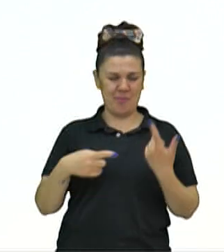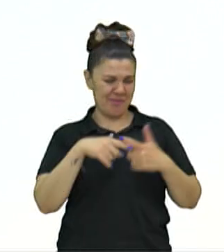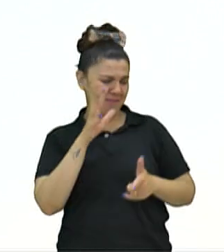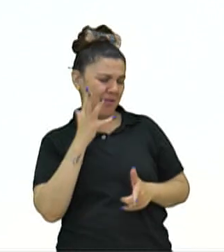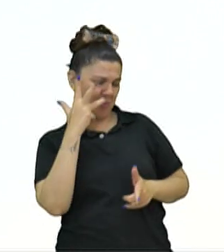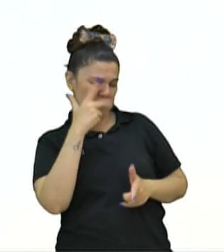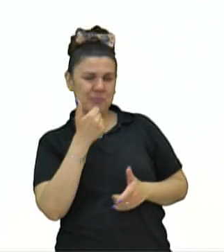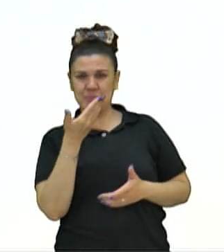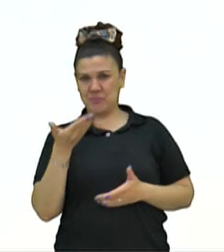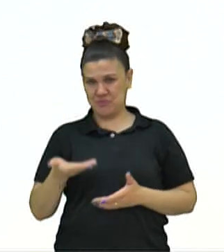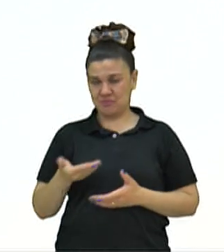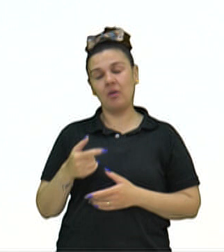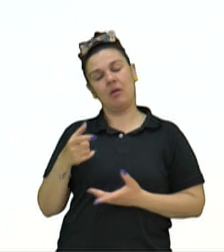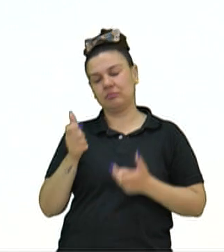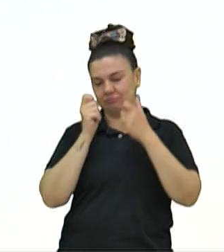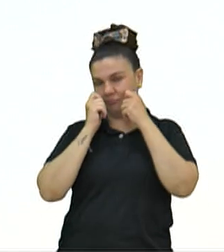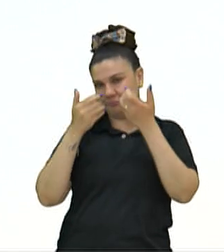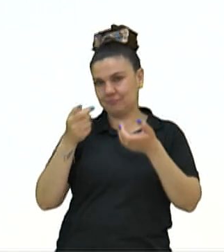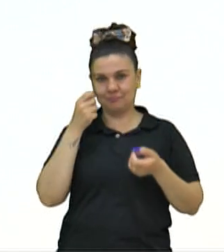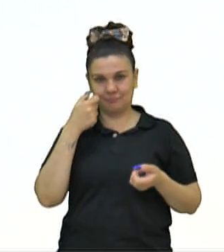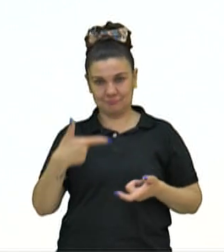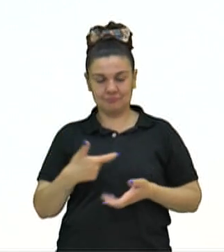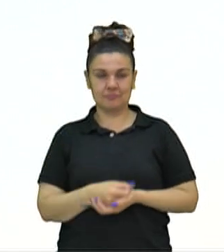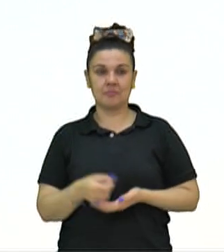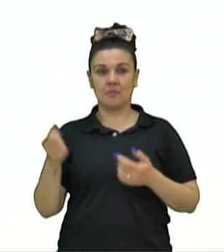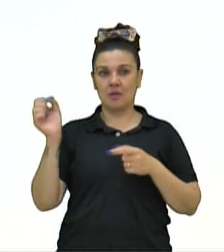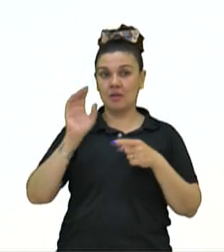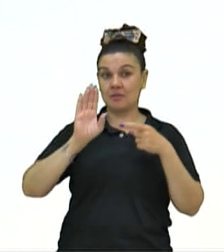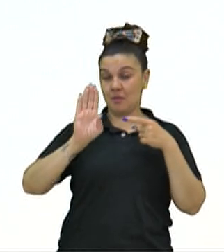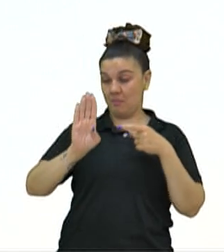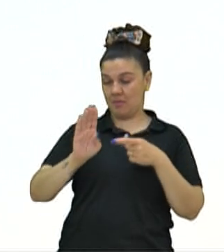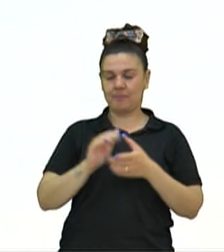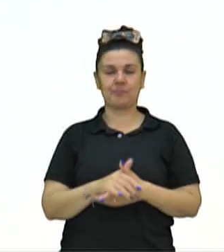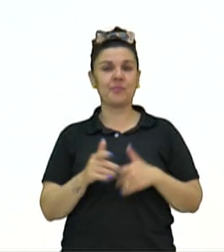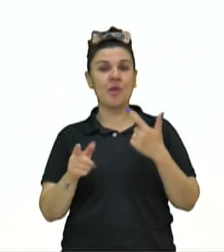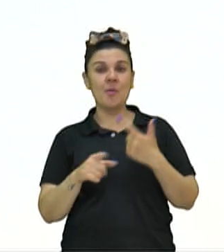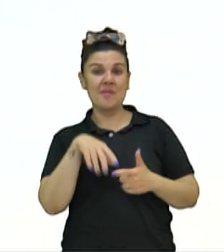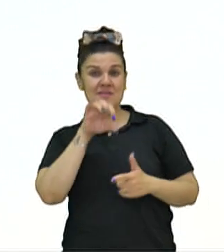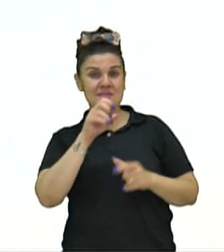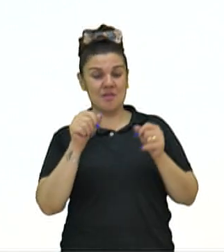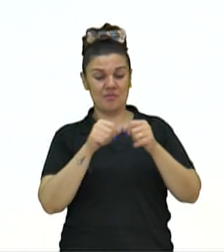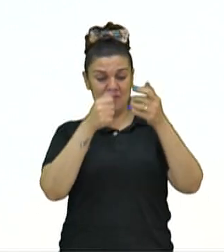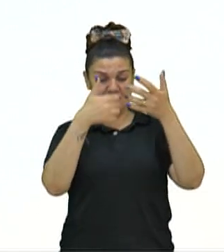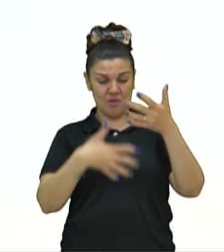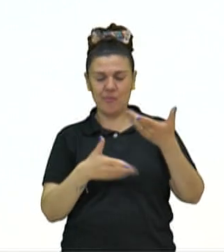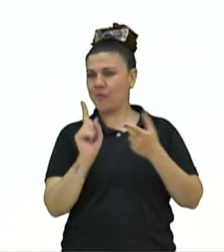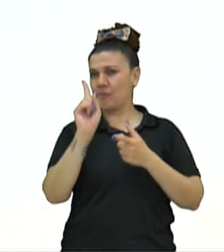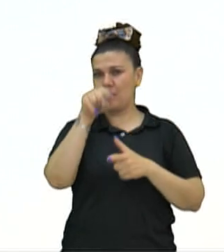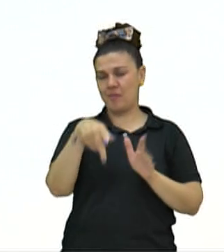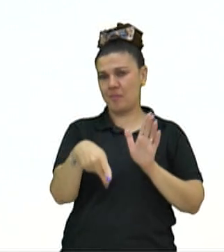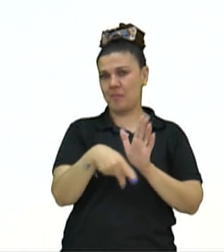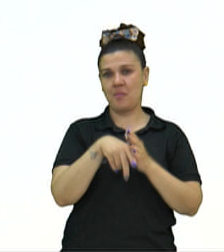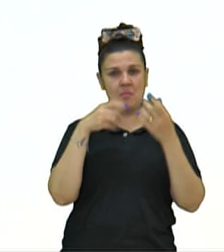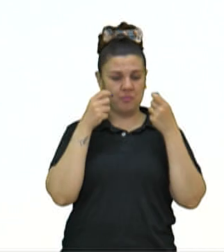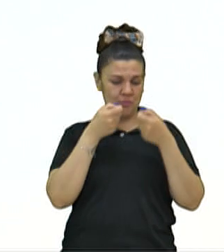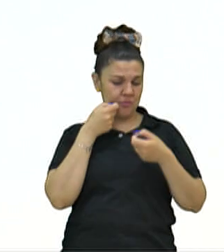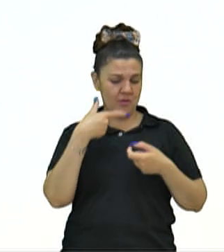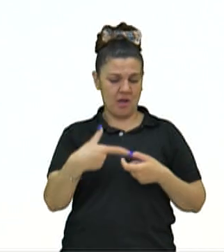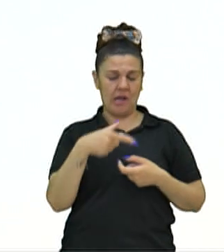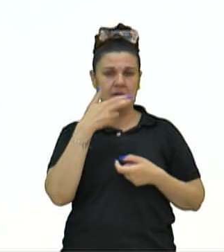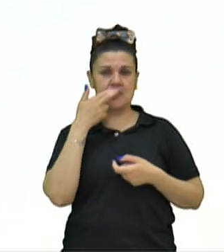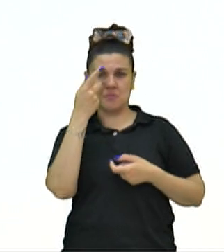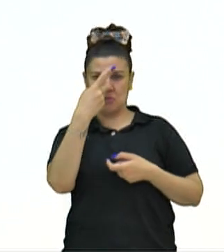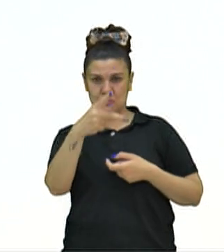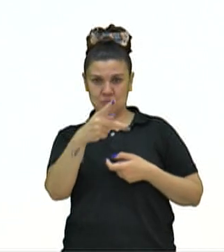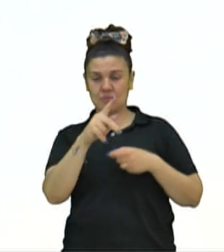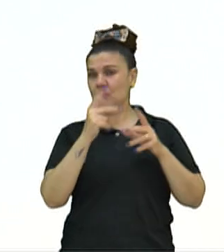bonitinho? Ele é bonitinho, ele é fofo. Letra B, se ele não fizesse essas coisas todas, ele não seria um gato. O que você acha?